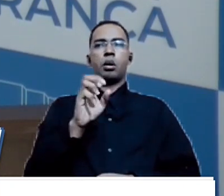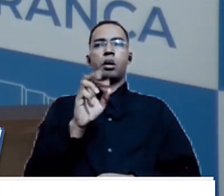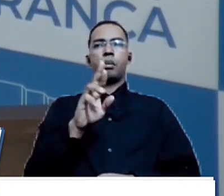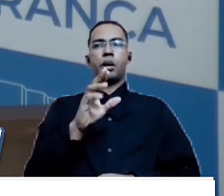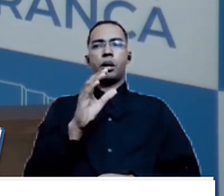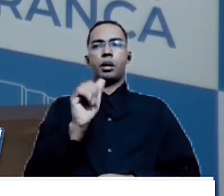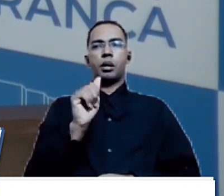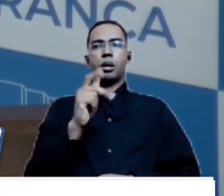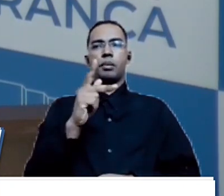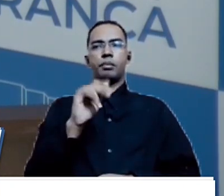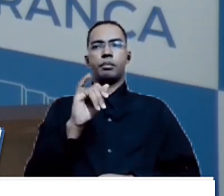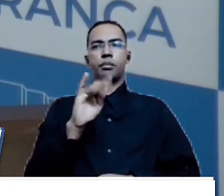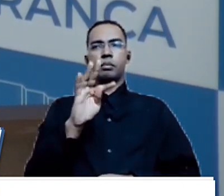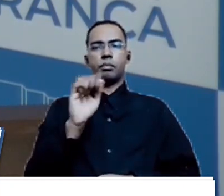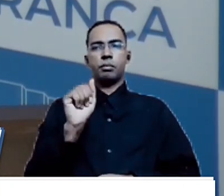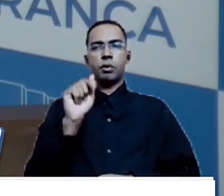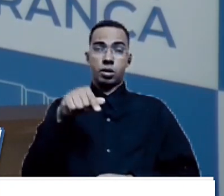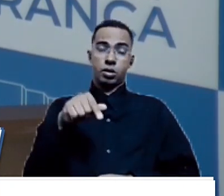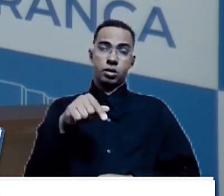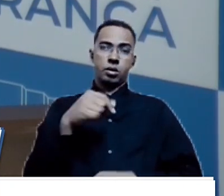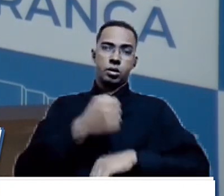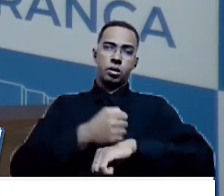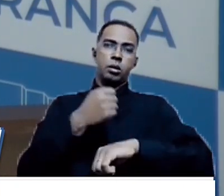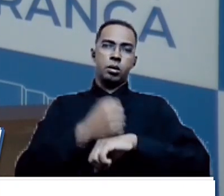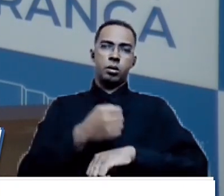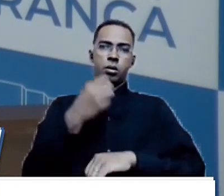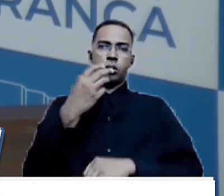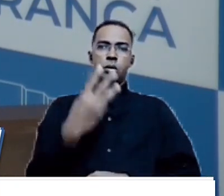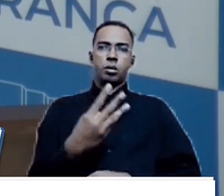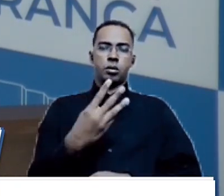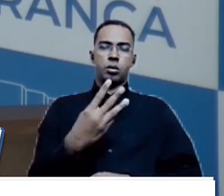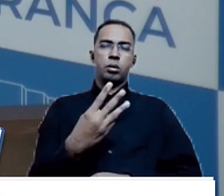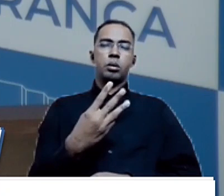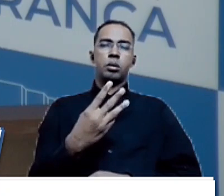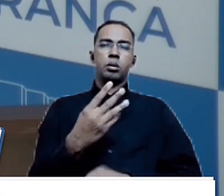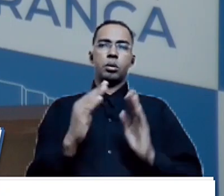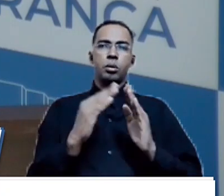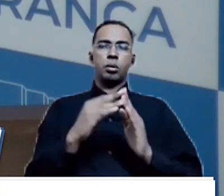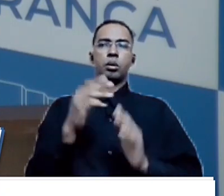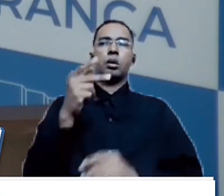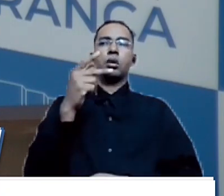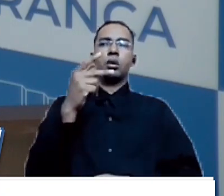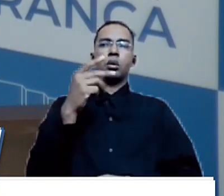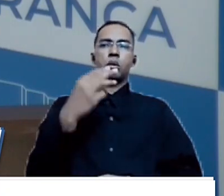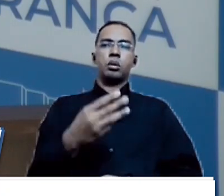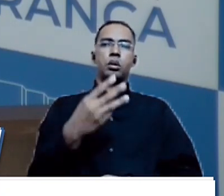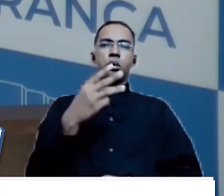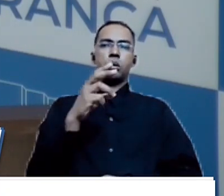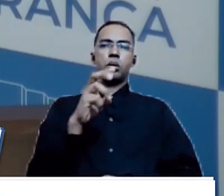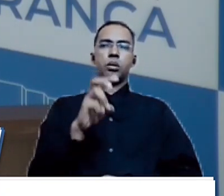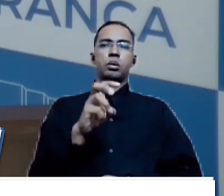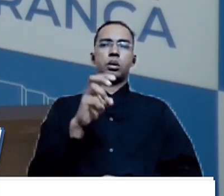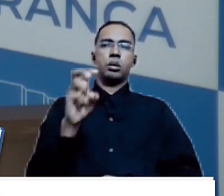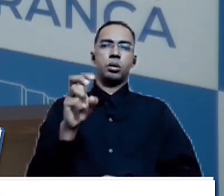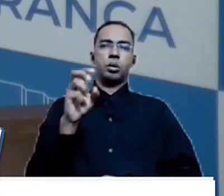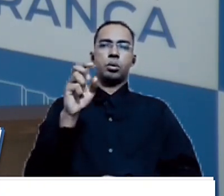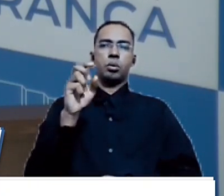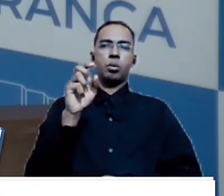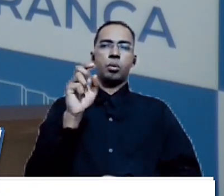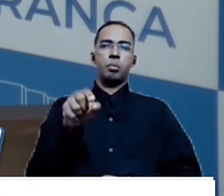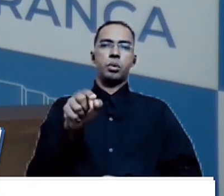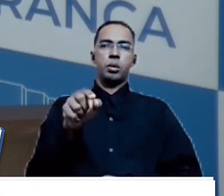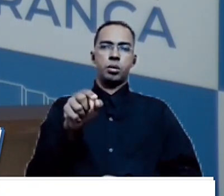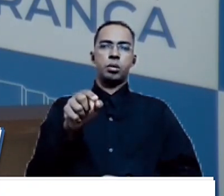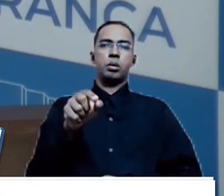pelo senso tá com 300 e cinquenta e cinco mil habitantes e